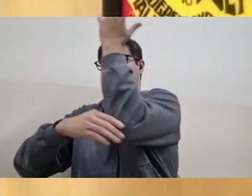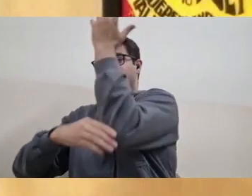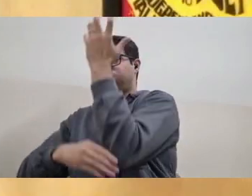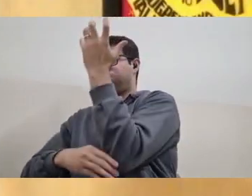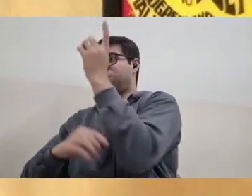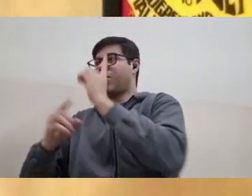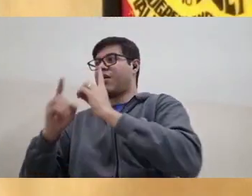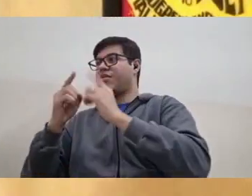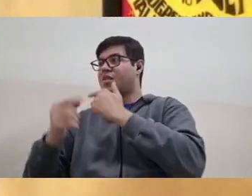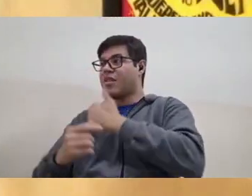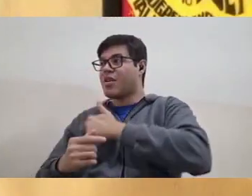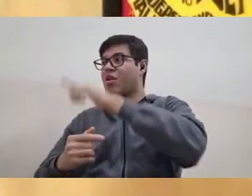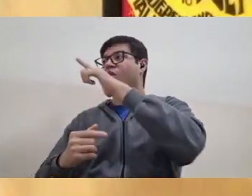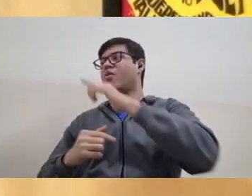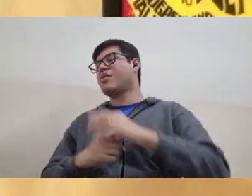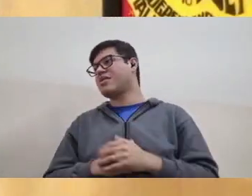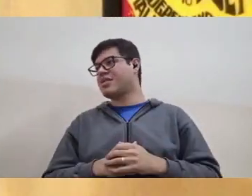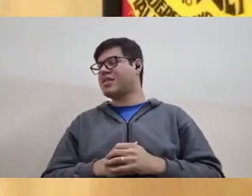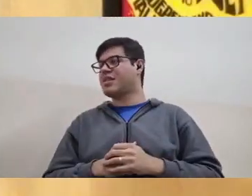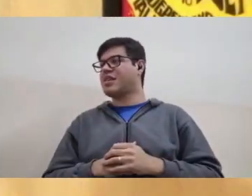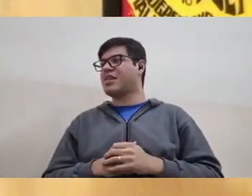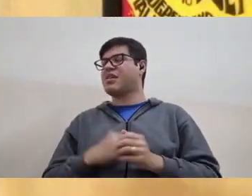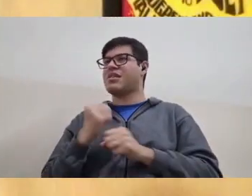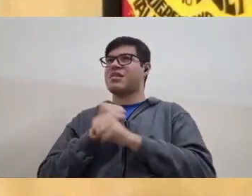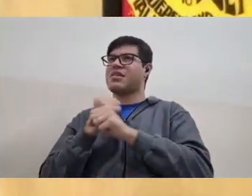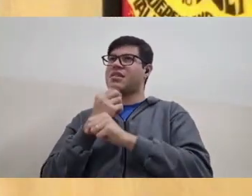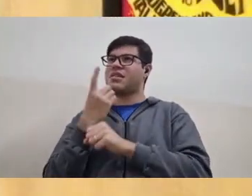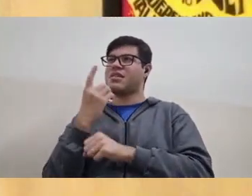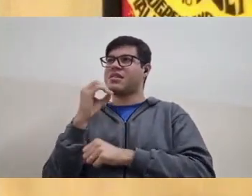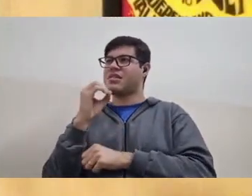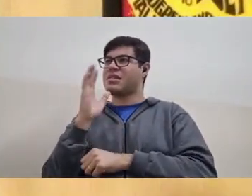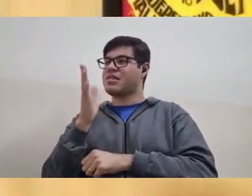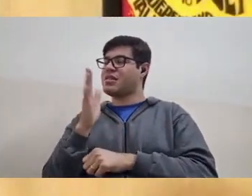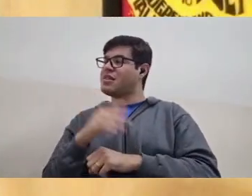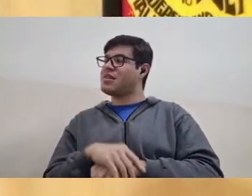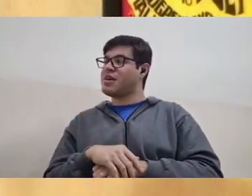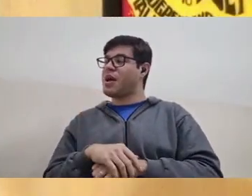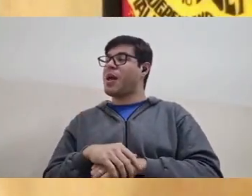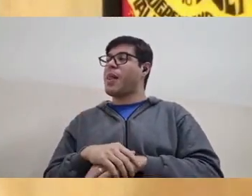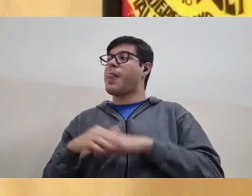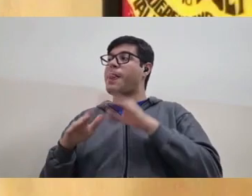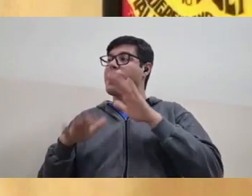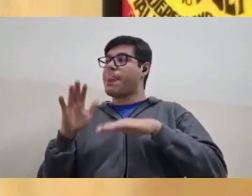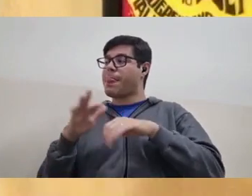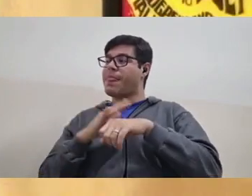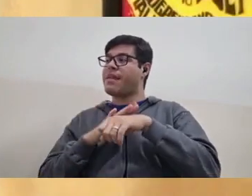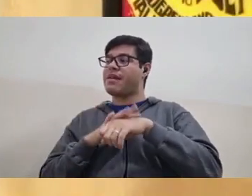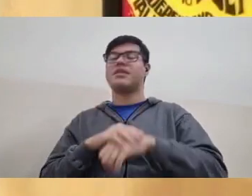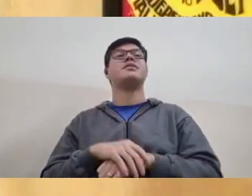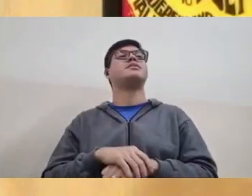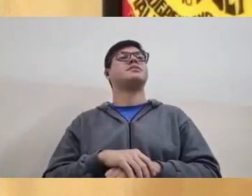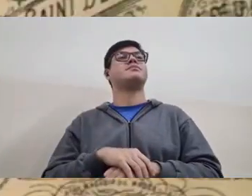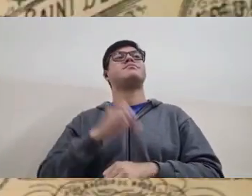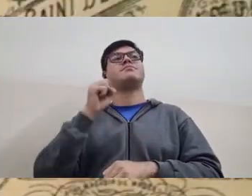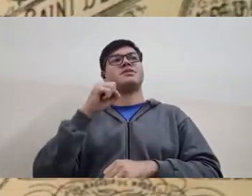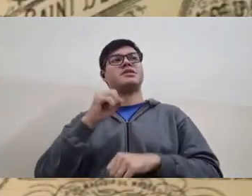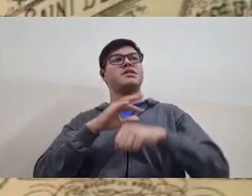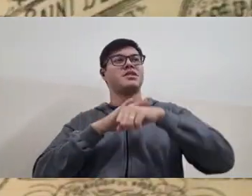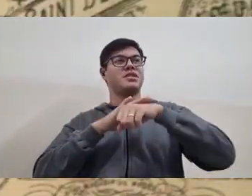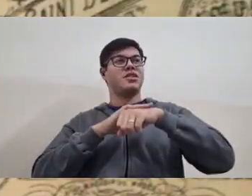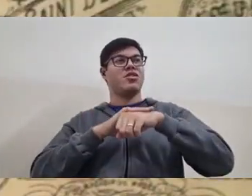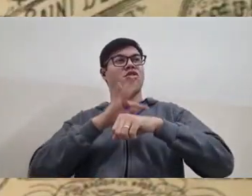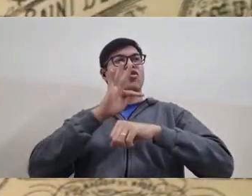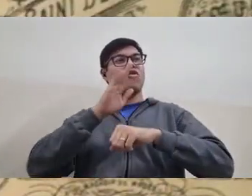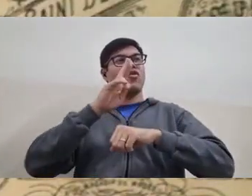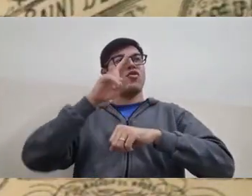Com certeza. E o tamanho que chegaram, agora andaram morrendo, tem umas doenças aí que... Tem alguns fungos que estão atacando os ficus